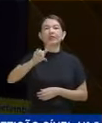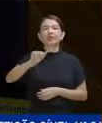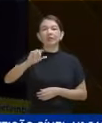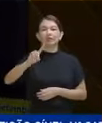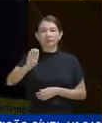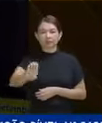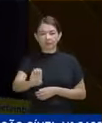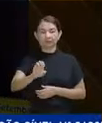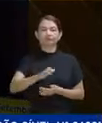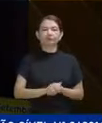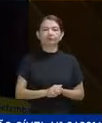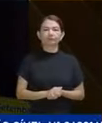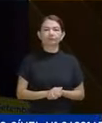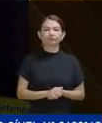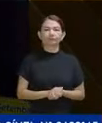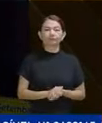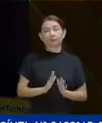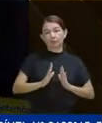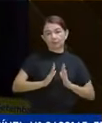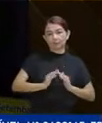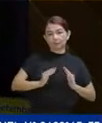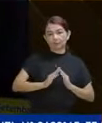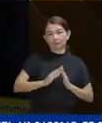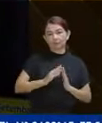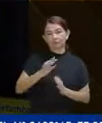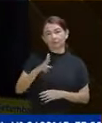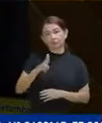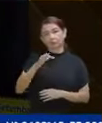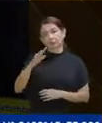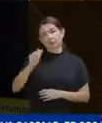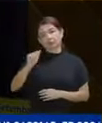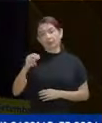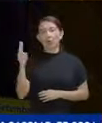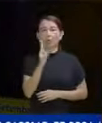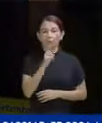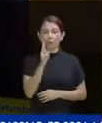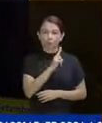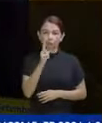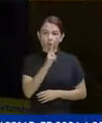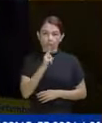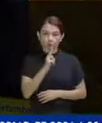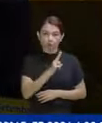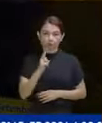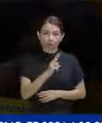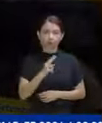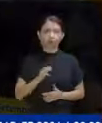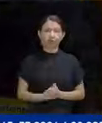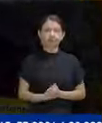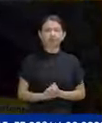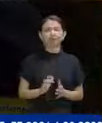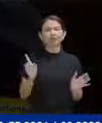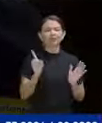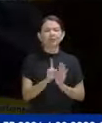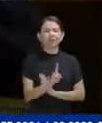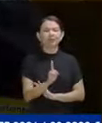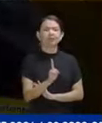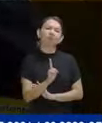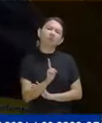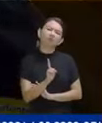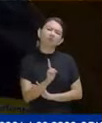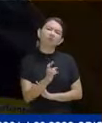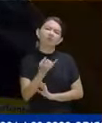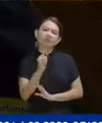nullitatis insanabilis, Na barra de rolagem um inferior, pedido de segunda tutela pauta de de julgamento. urgência, Petição civil, barra número do evidência, processo questionando a validade do acordo